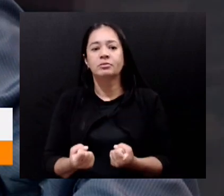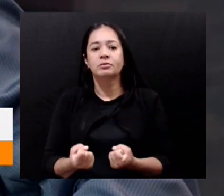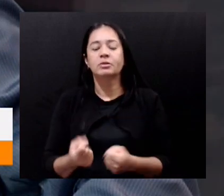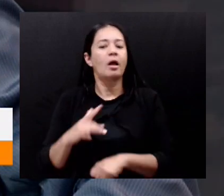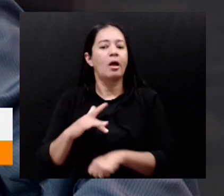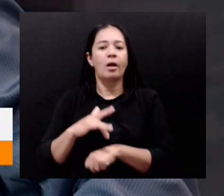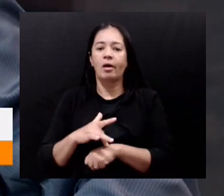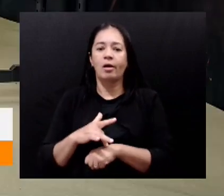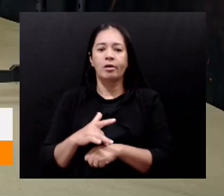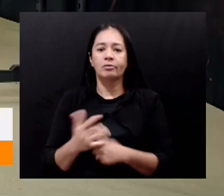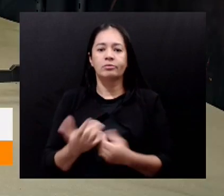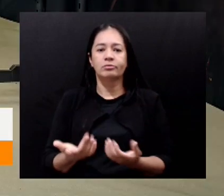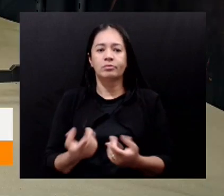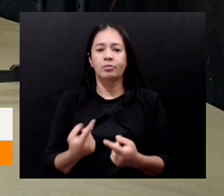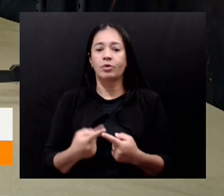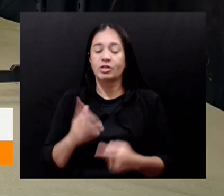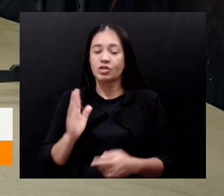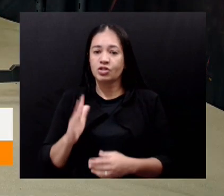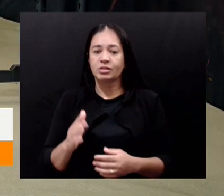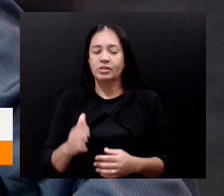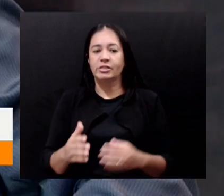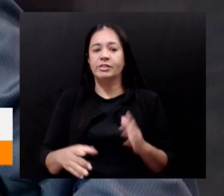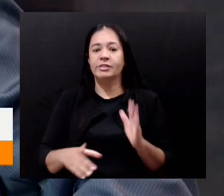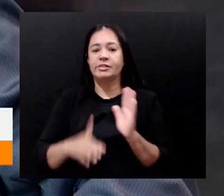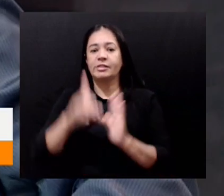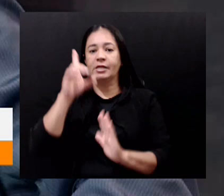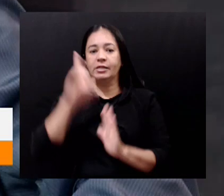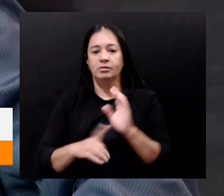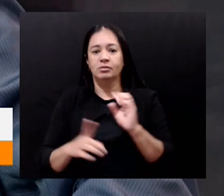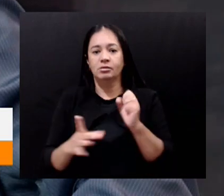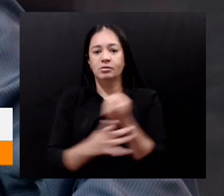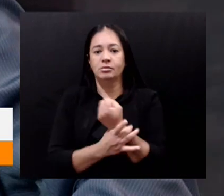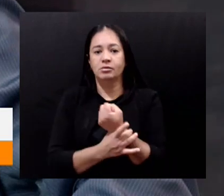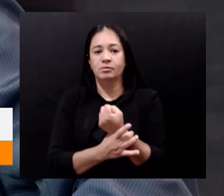garantido. Então, essa canetada que eu vejo mais como